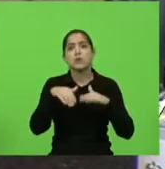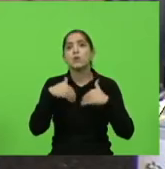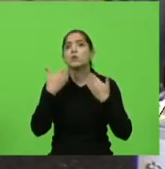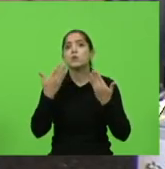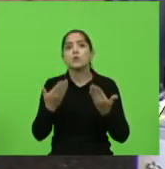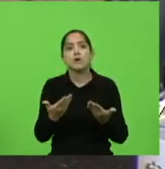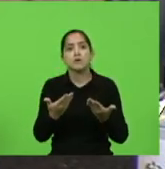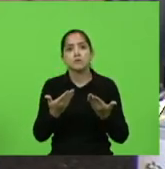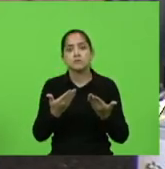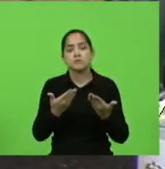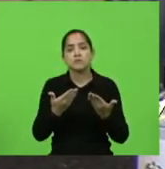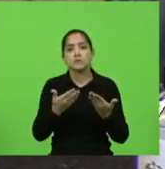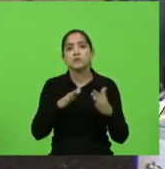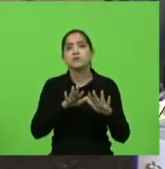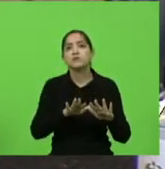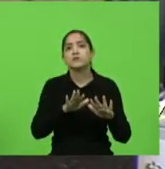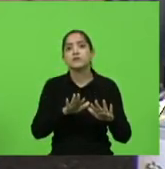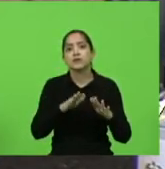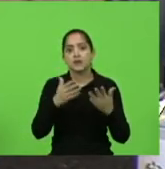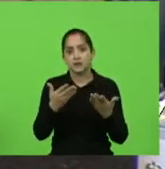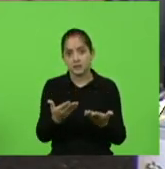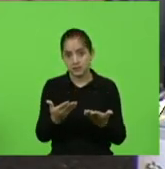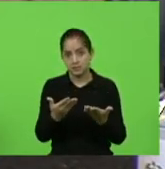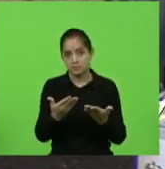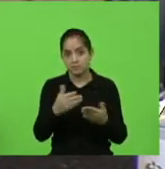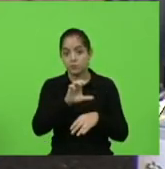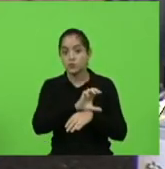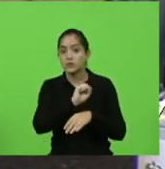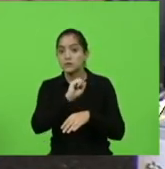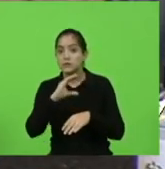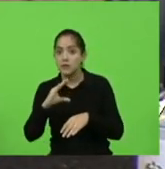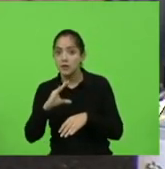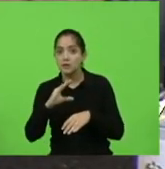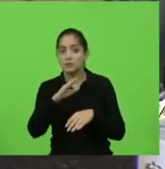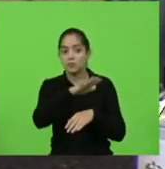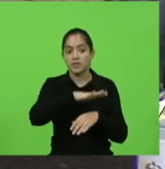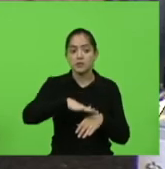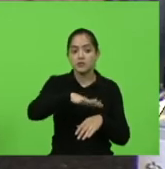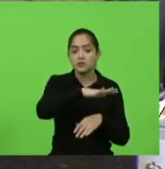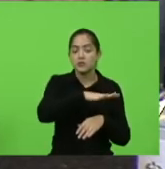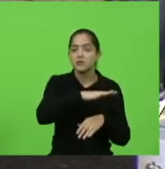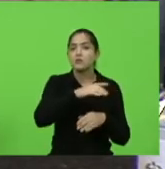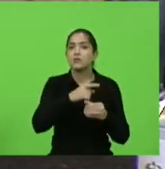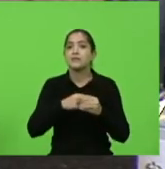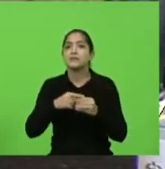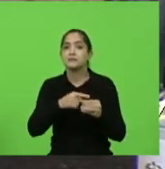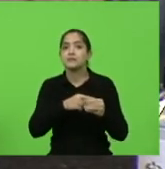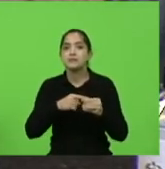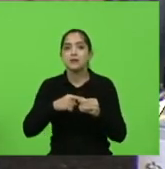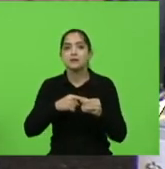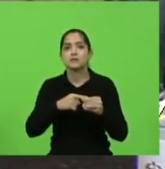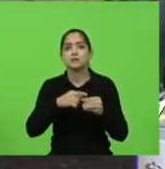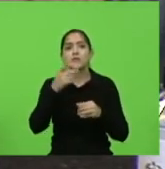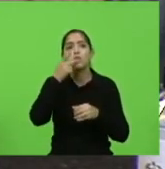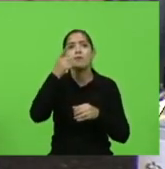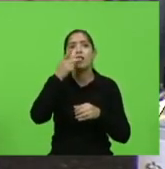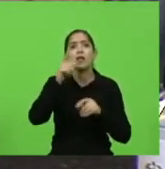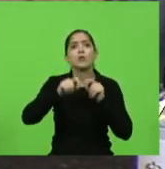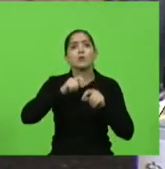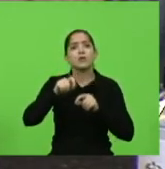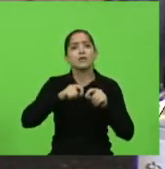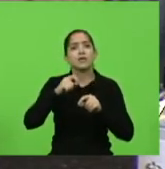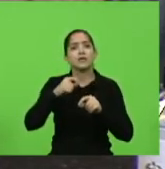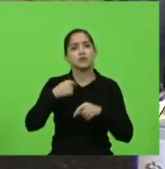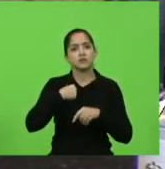nós deixaremos para a nossa amada Santa Catarina, para a nossa região, nossas cidades? O que falarão de mim quando eu não estiver mais